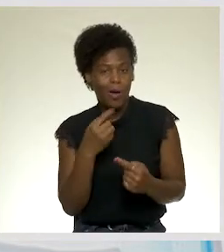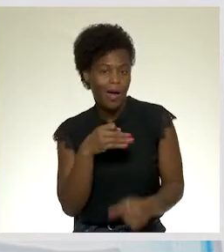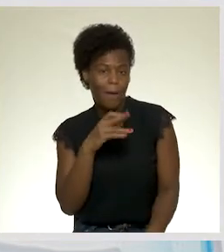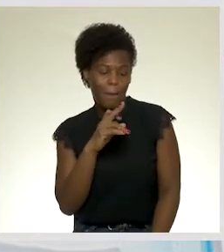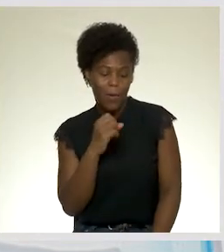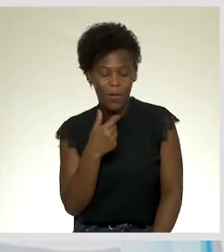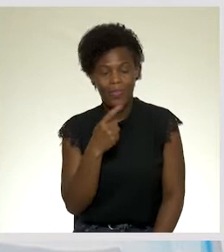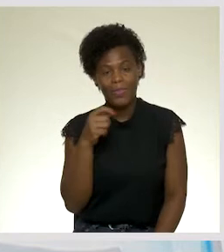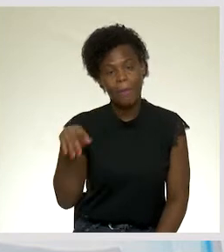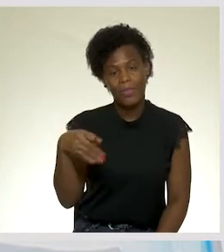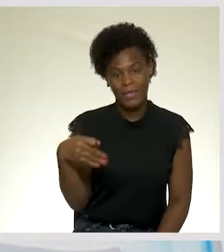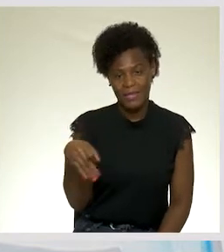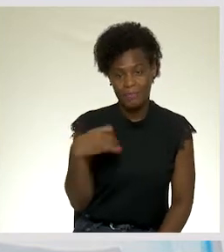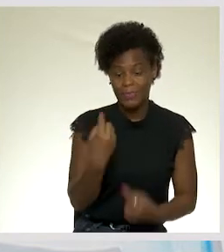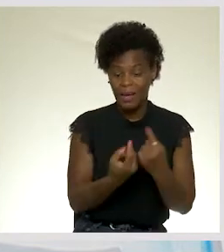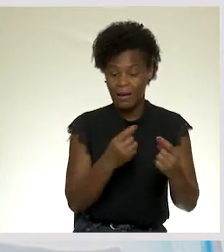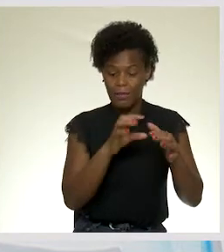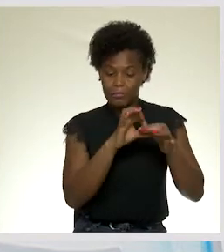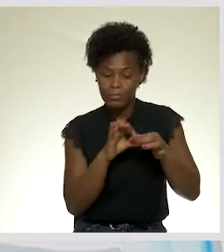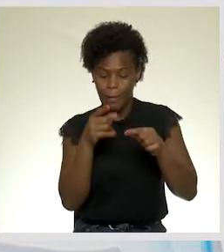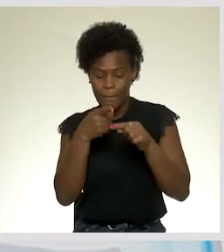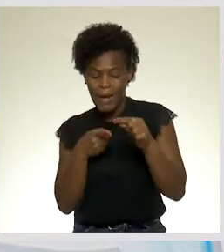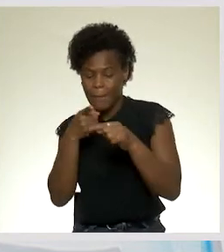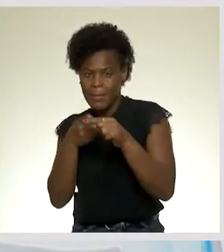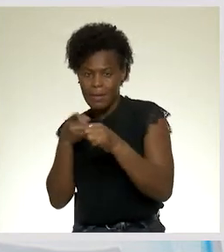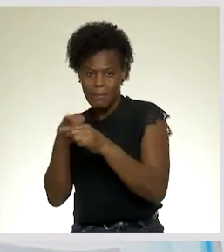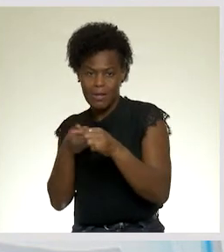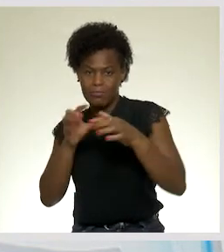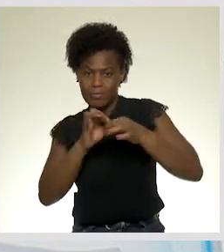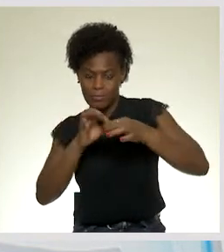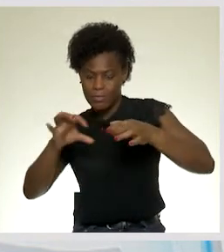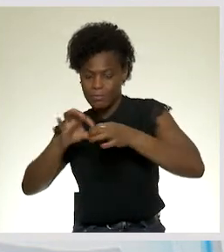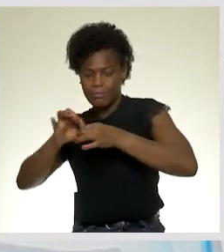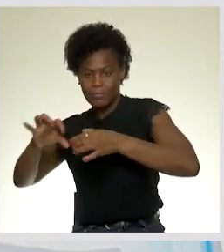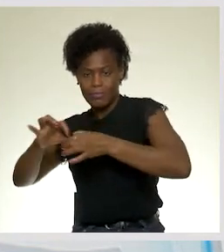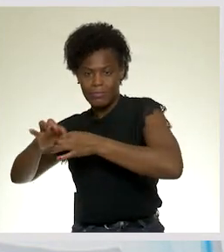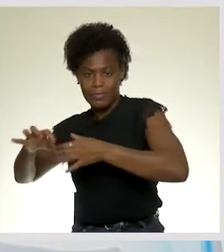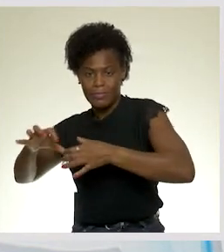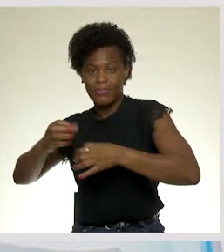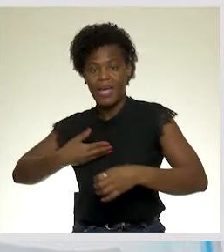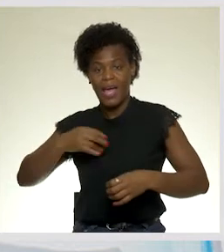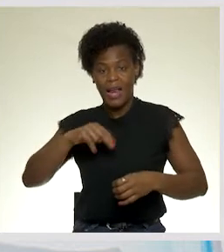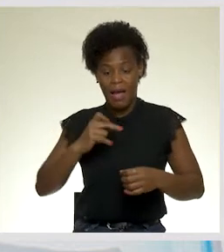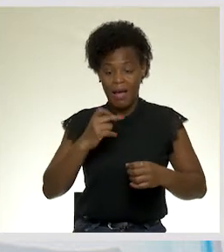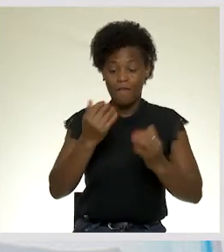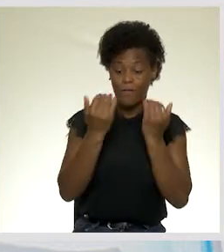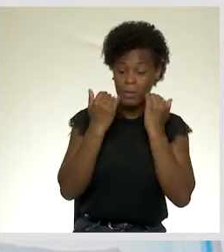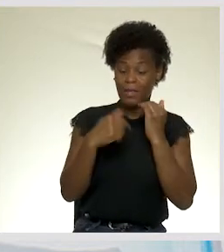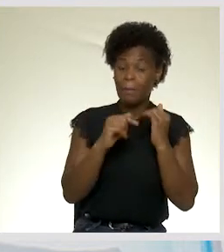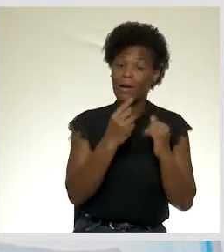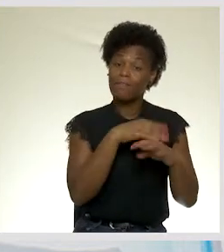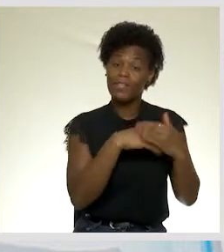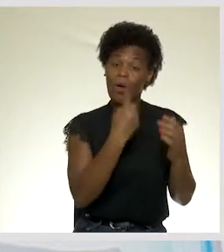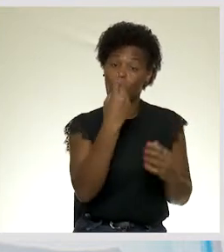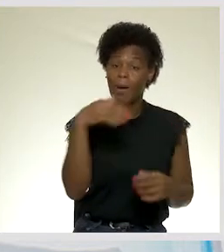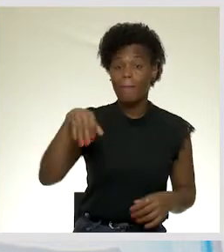cada fragmento de DNA, ou cada pedaço ou segmento de DNA que tem informação para codificar uma proteína, nós chamamos